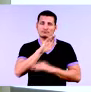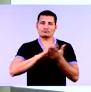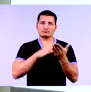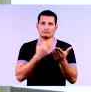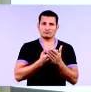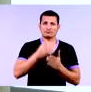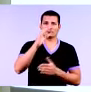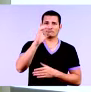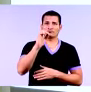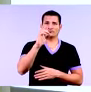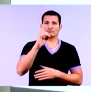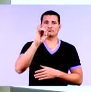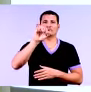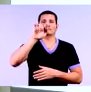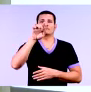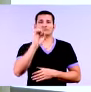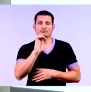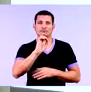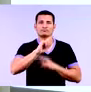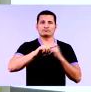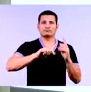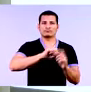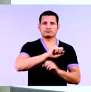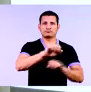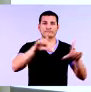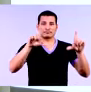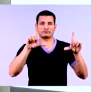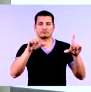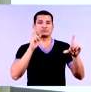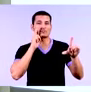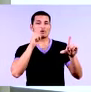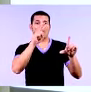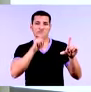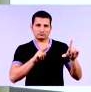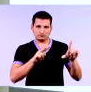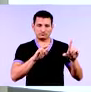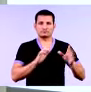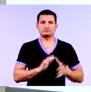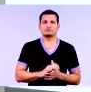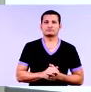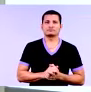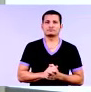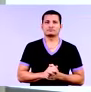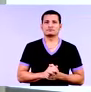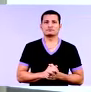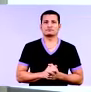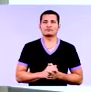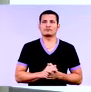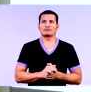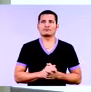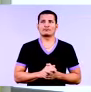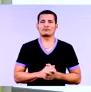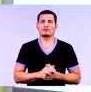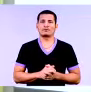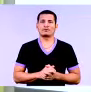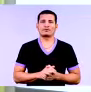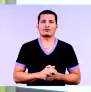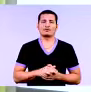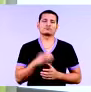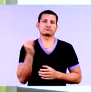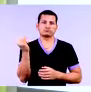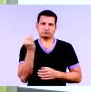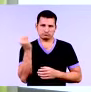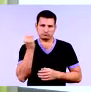o código que tem dentro e renderiza isso na tela para você. Uma informação importante que nós vamos ver durante